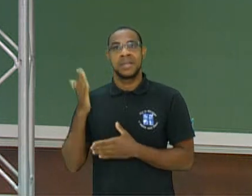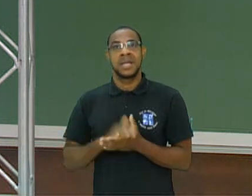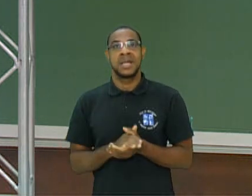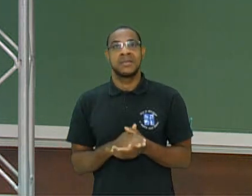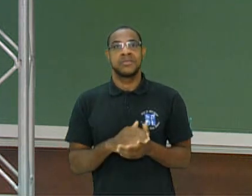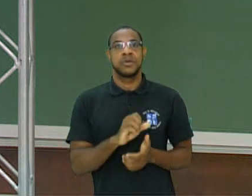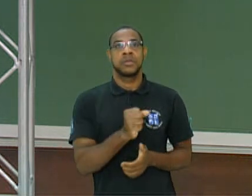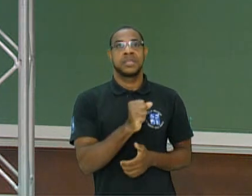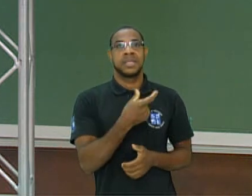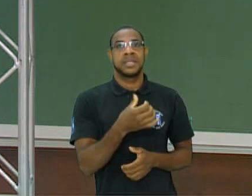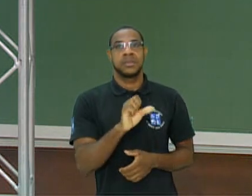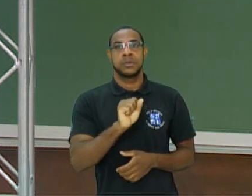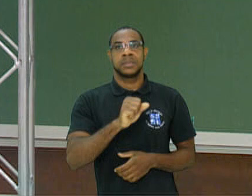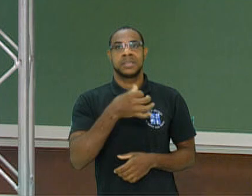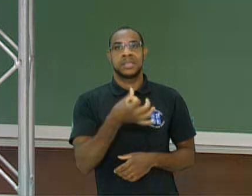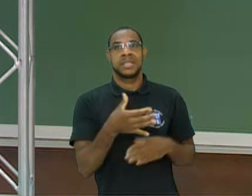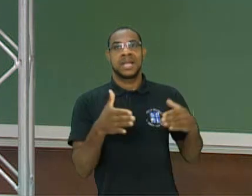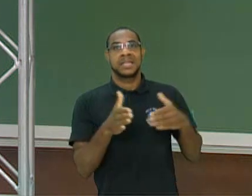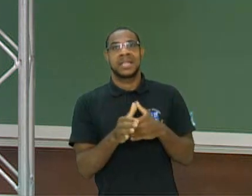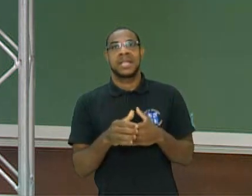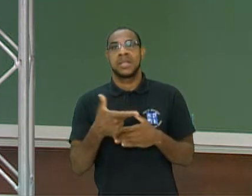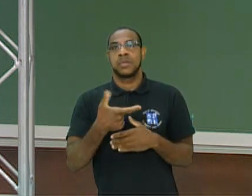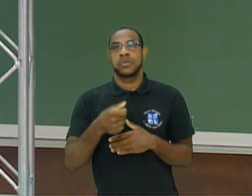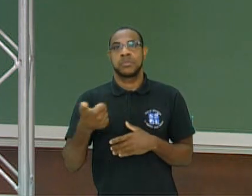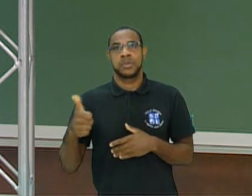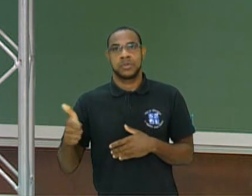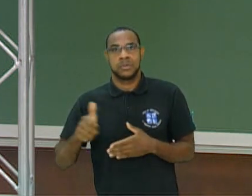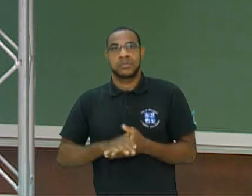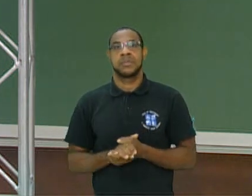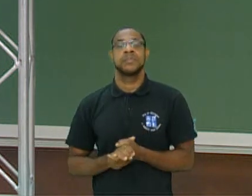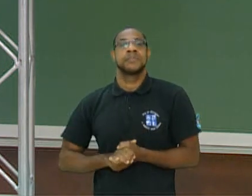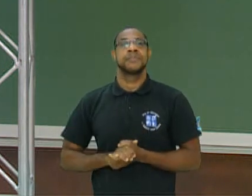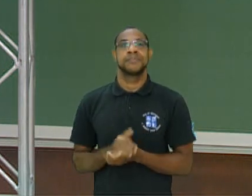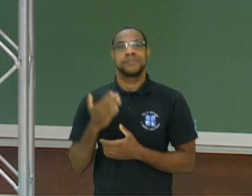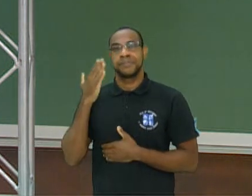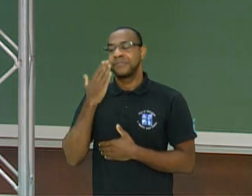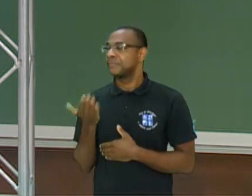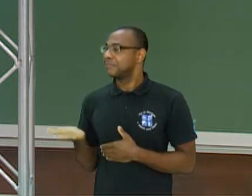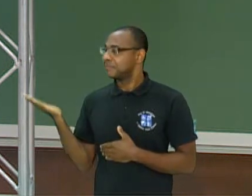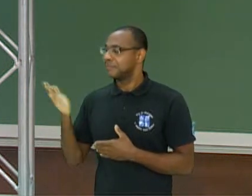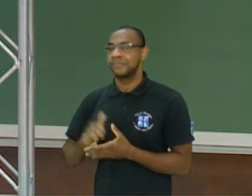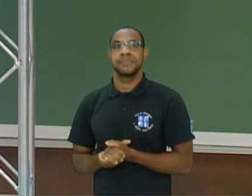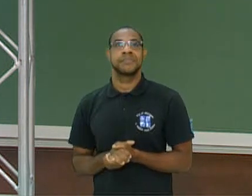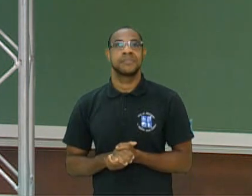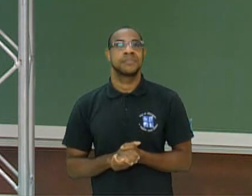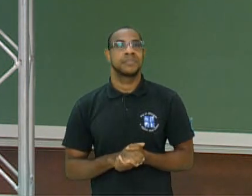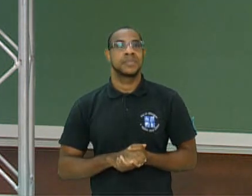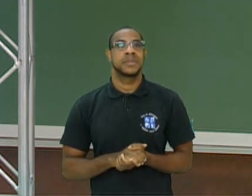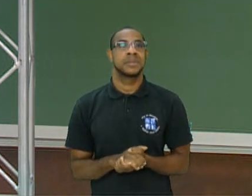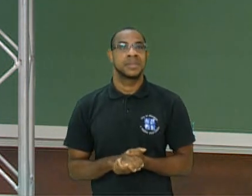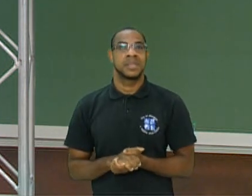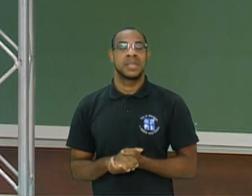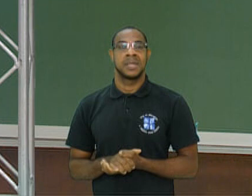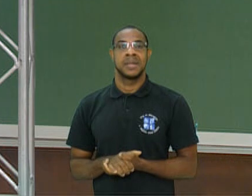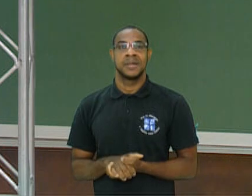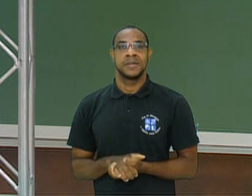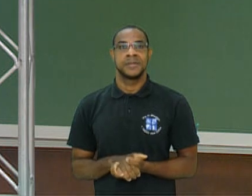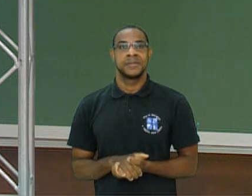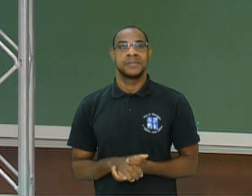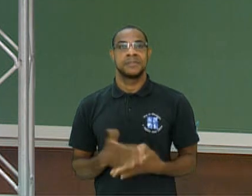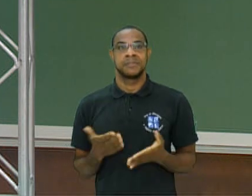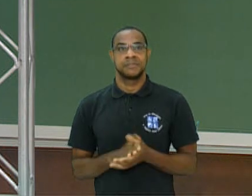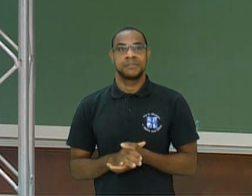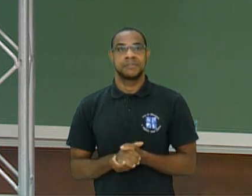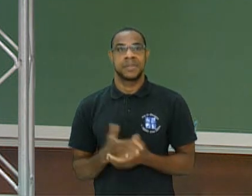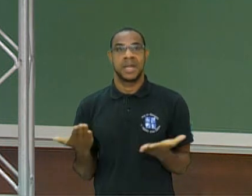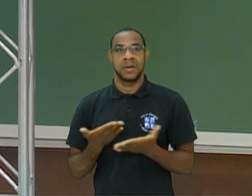ela deixou de fazer o programa porque ela criou a sua própria rede de TV, né? The Oprah Winfrey Network, ok? De acordo com o